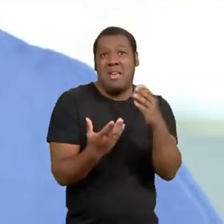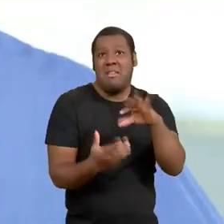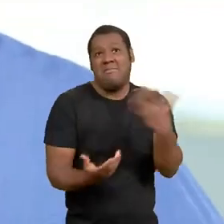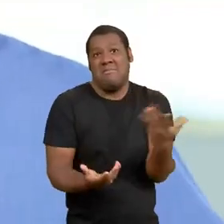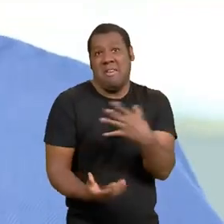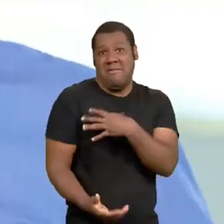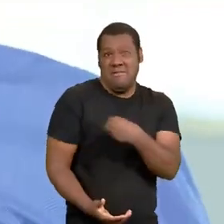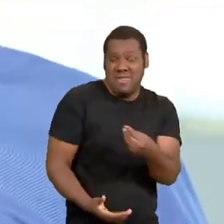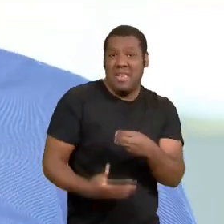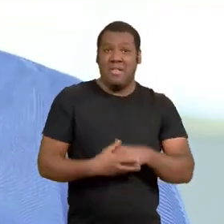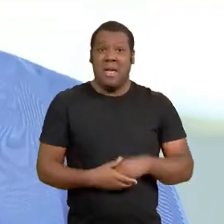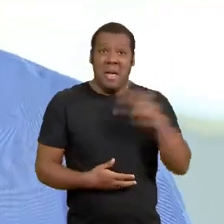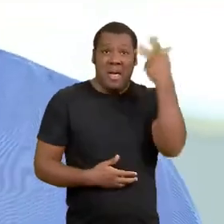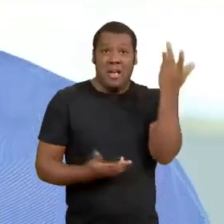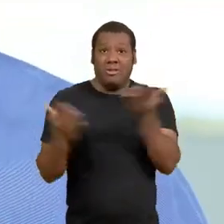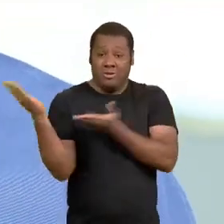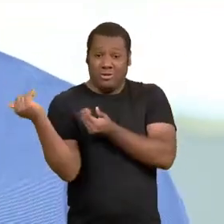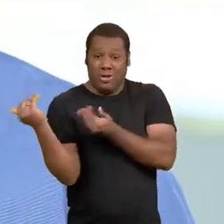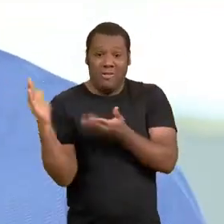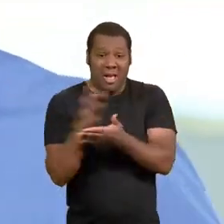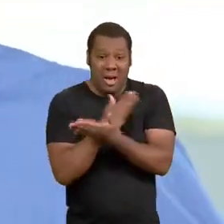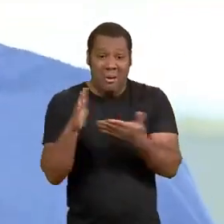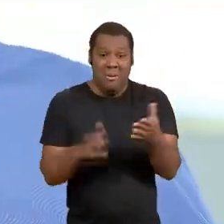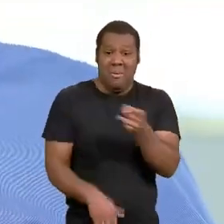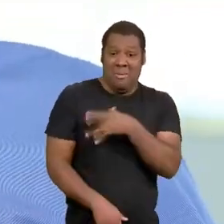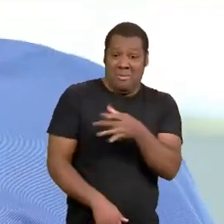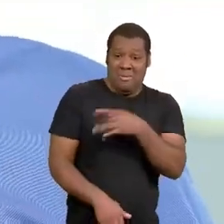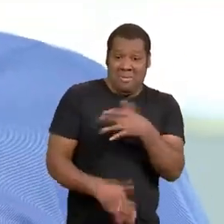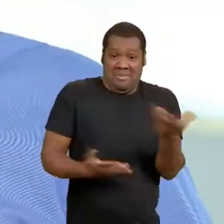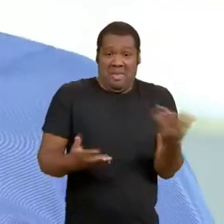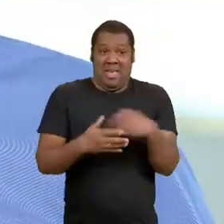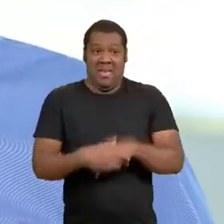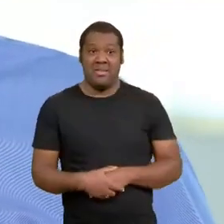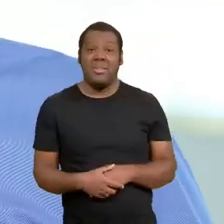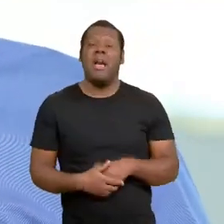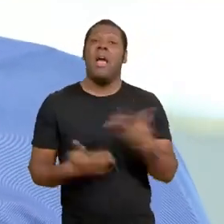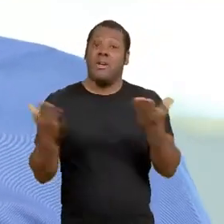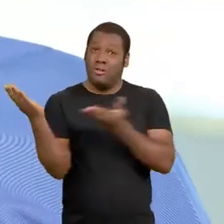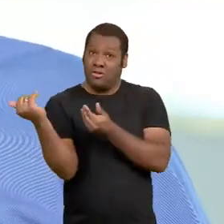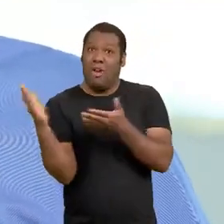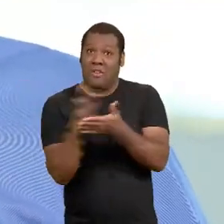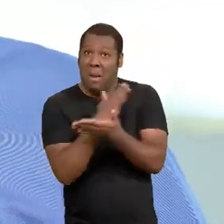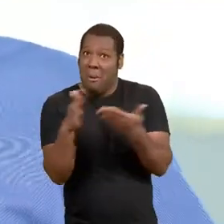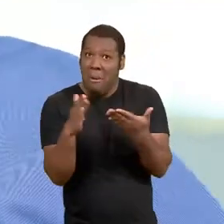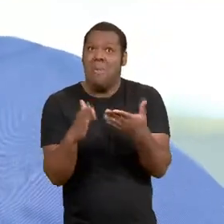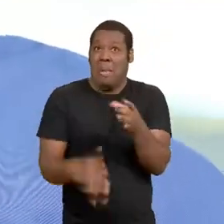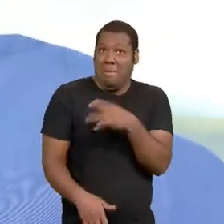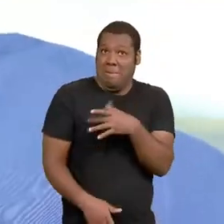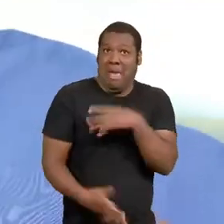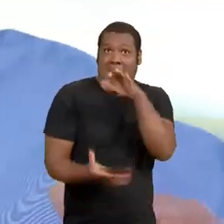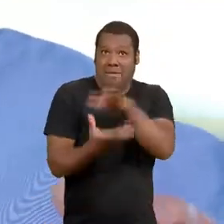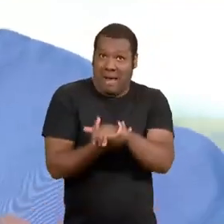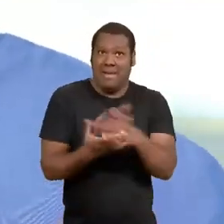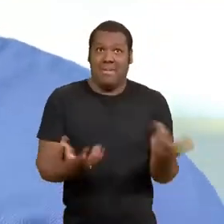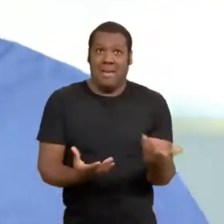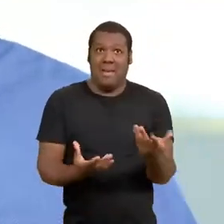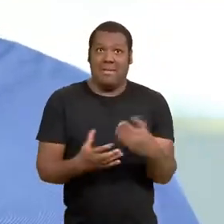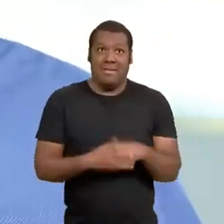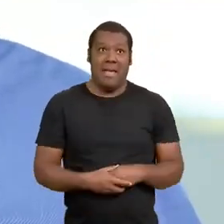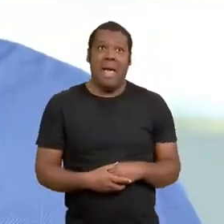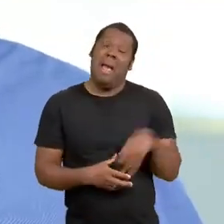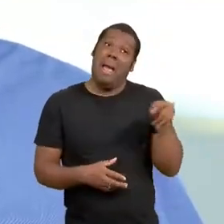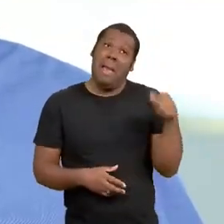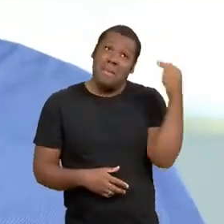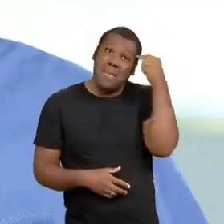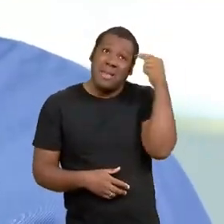casar. Se o cara tiver o pai e a mãe que pode sustentar, é um mundo diferente. Veja, eu fico... Sempre que eu posso conversar